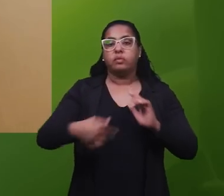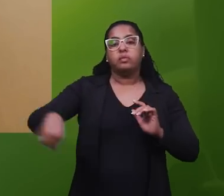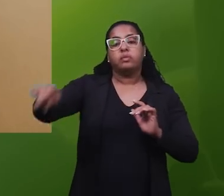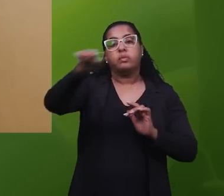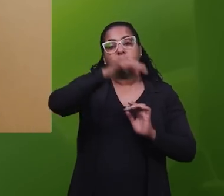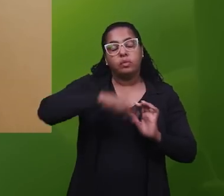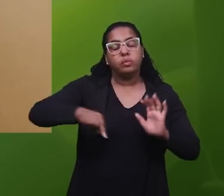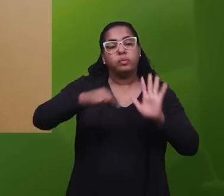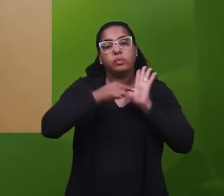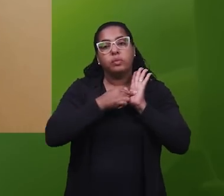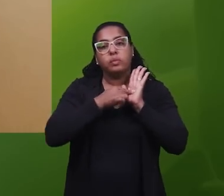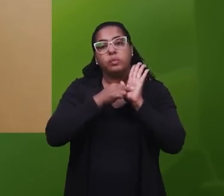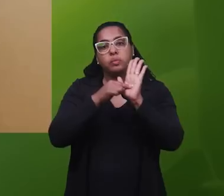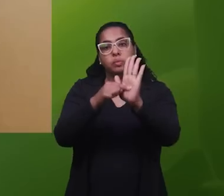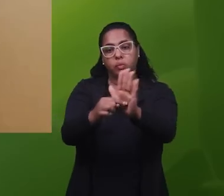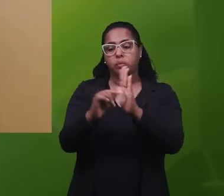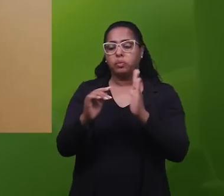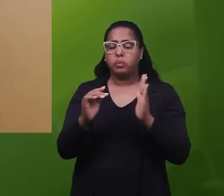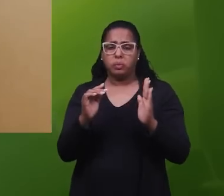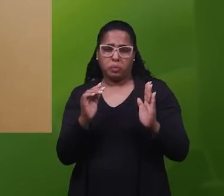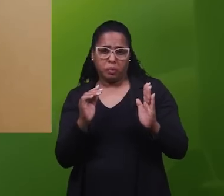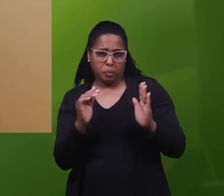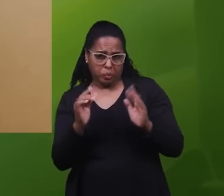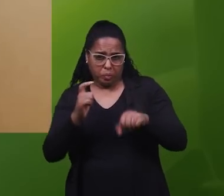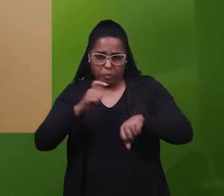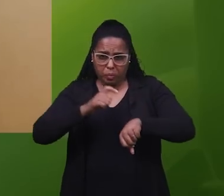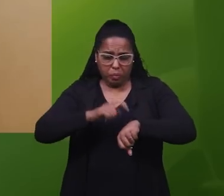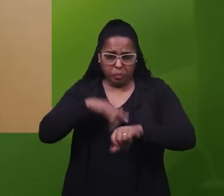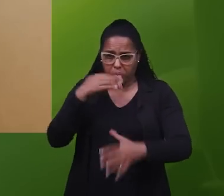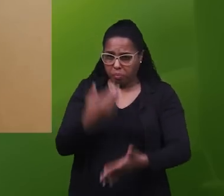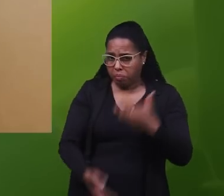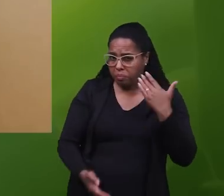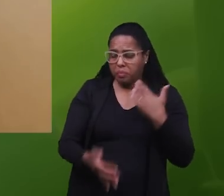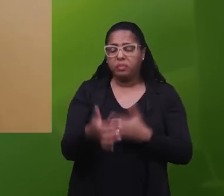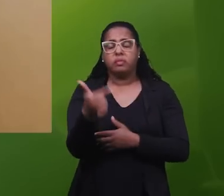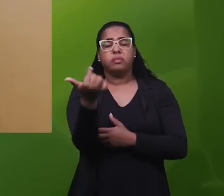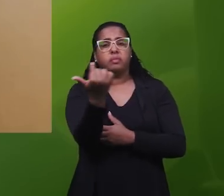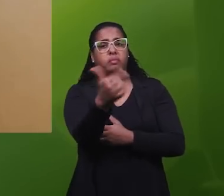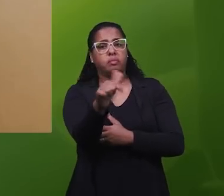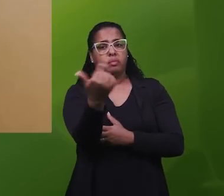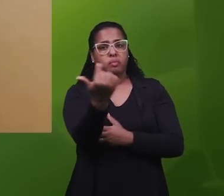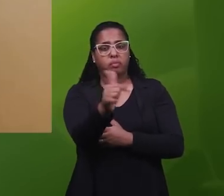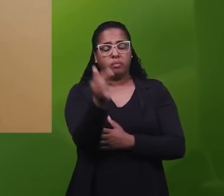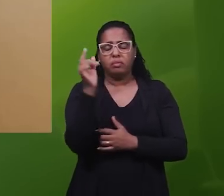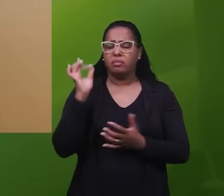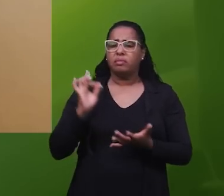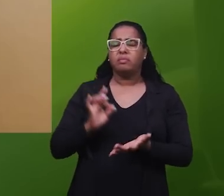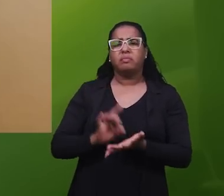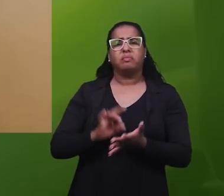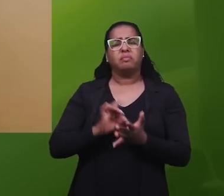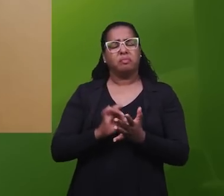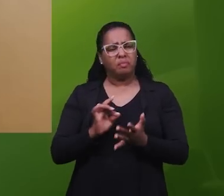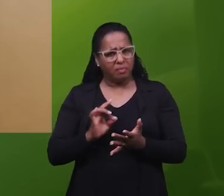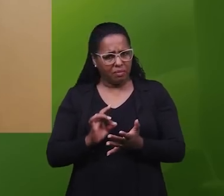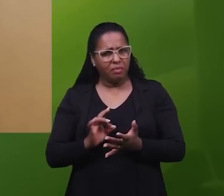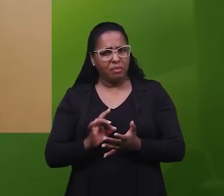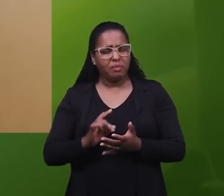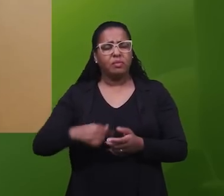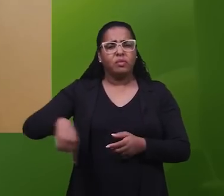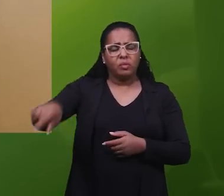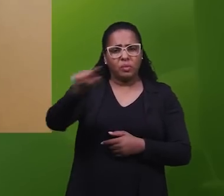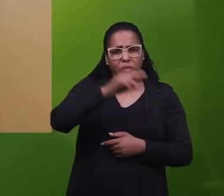que nos mostra que não há mais tempo a perder. É verdade que há muito